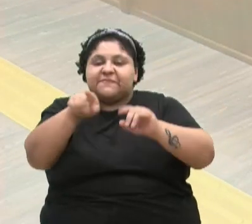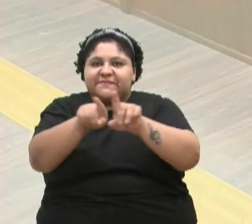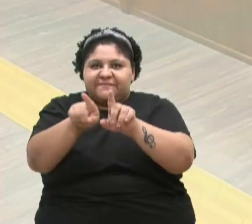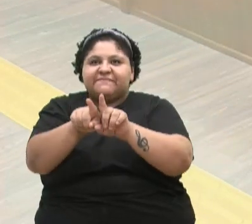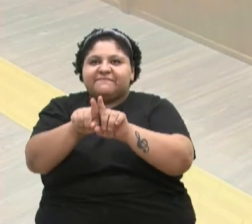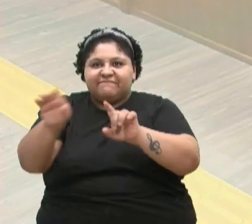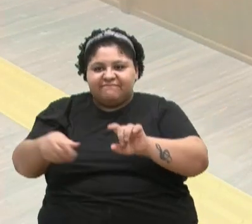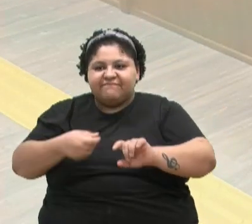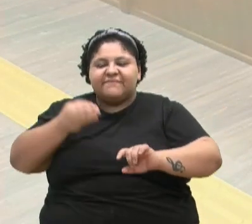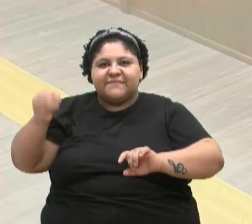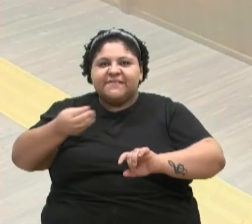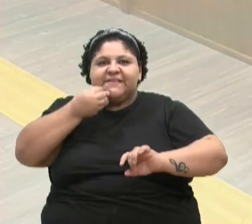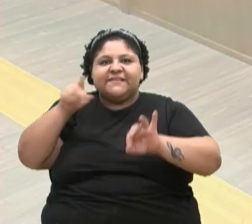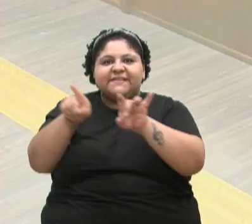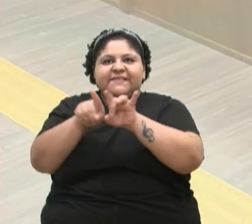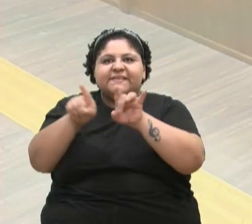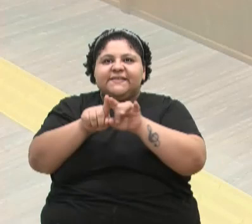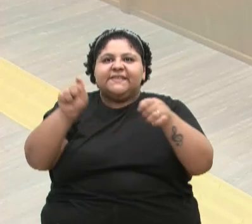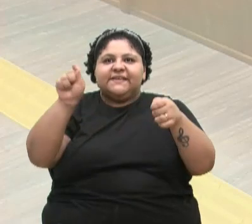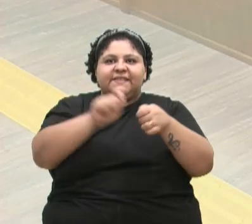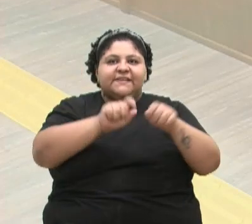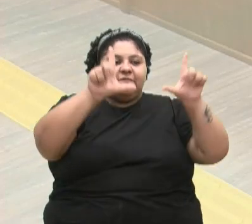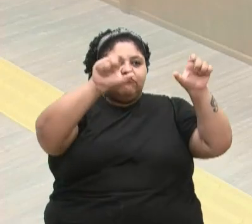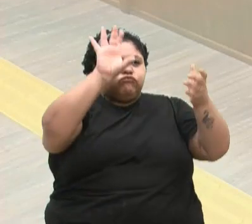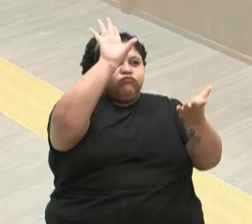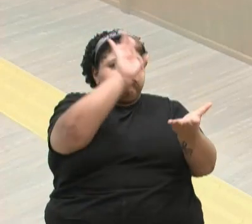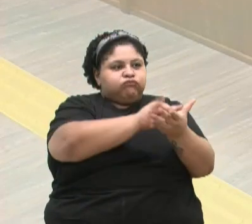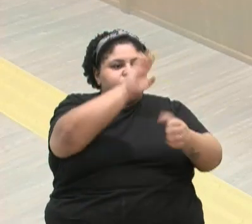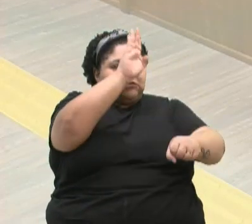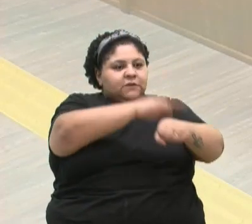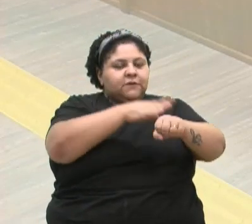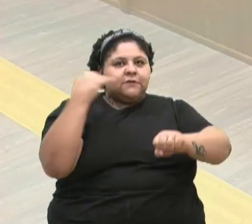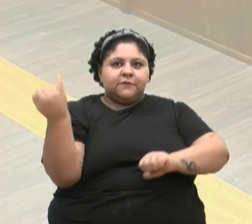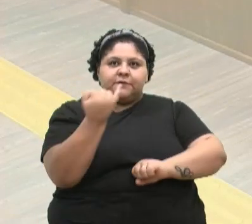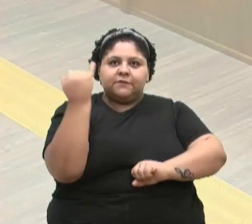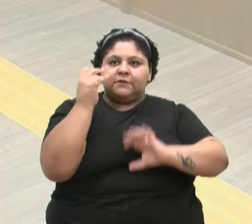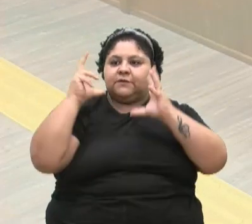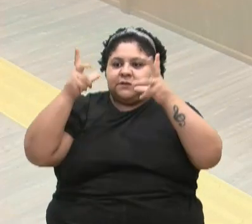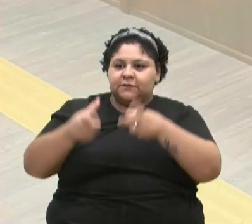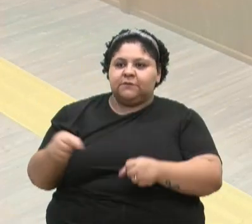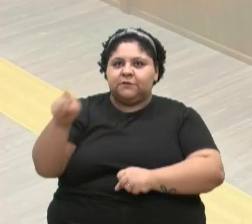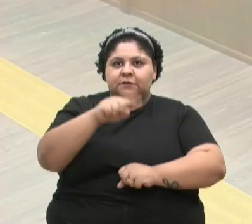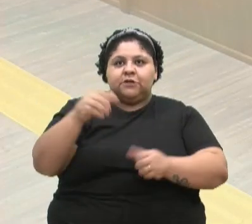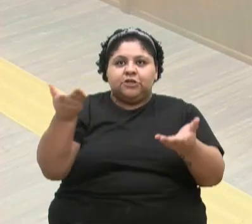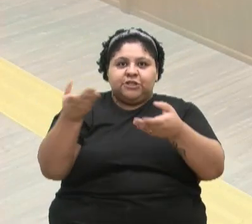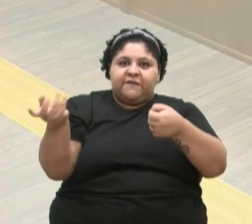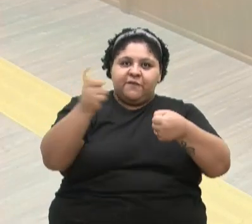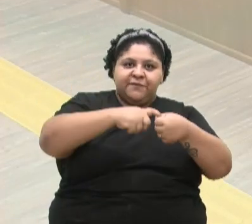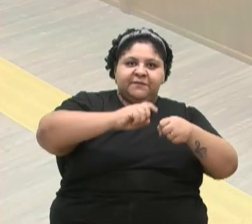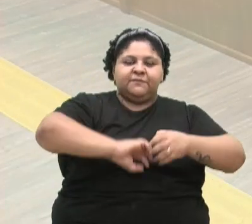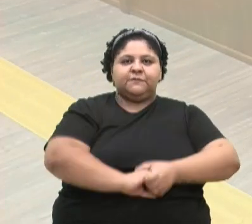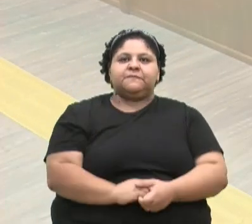Vamos aproveitar, inclusive, para fazer uma foto oficial desse momento tão importante para todos nós. Nós já voltamos.